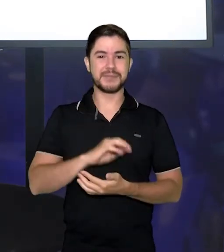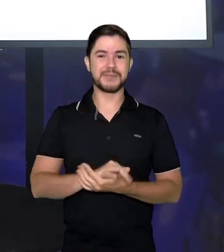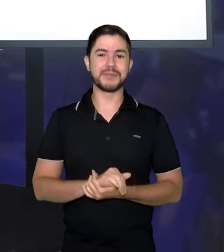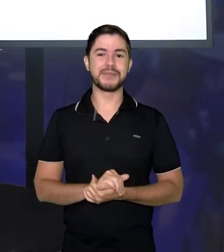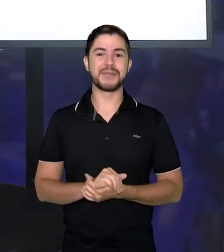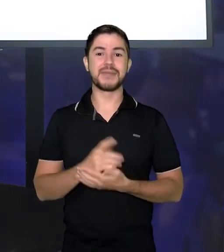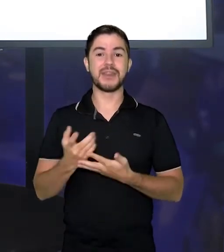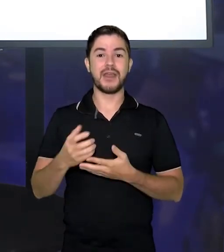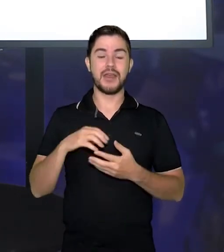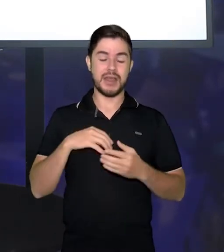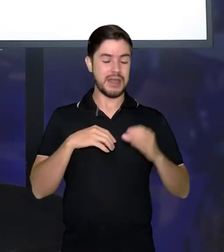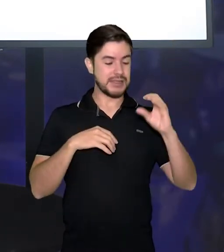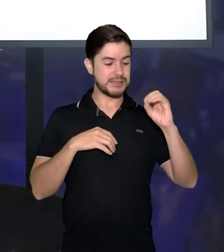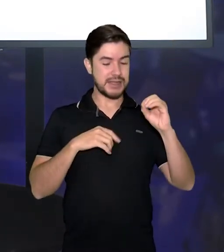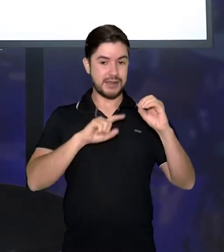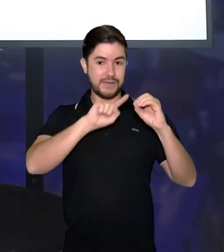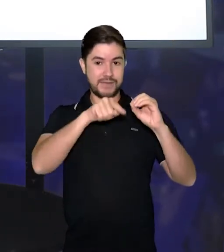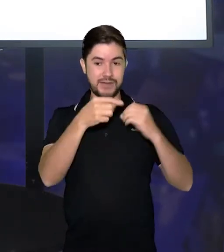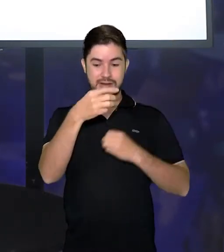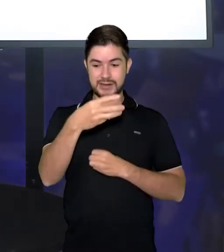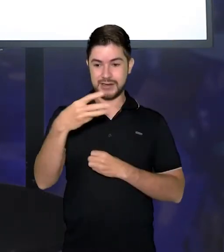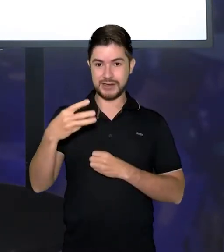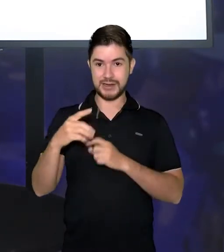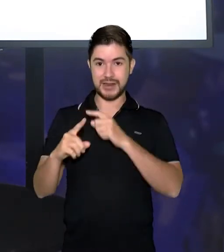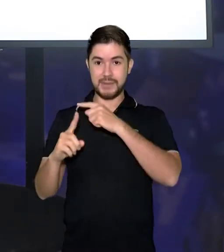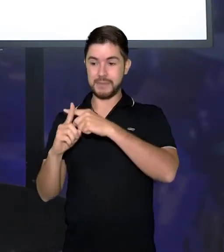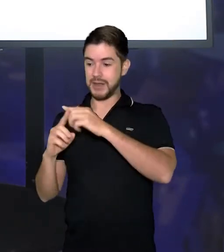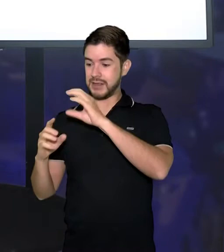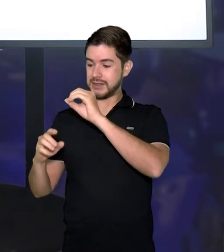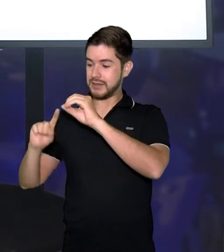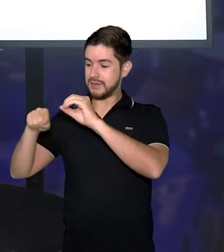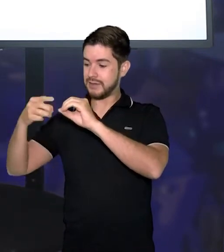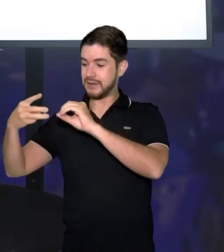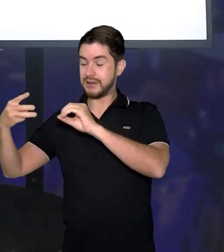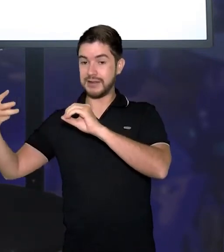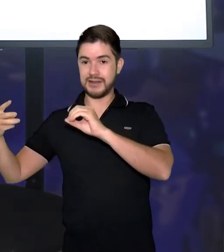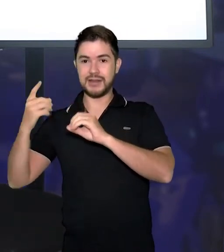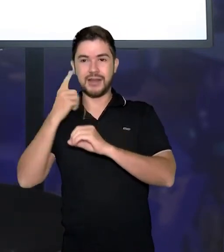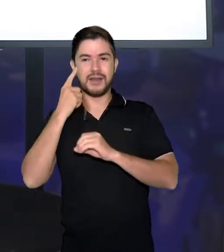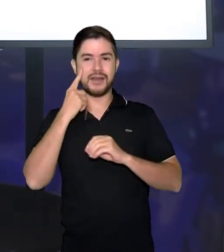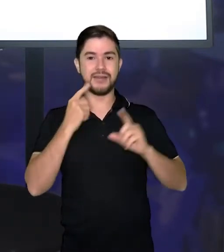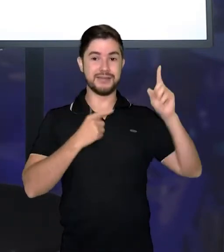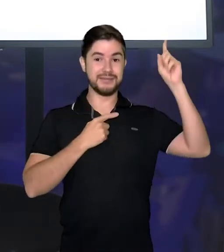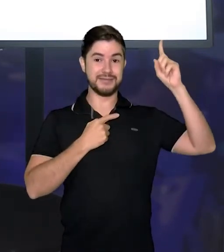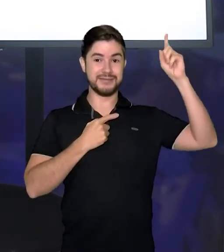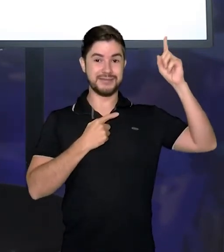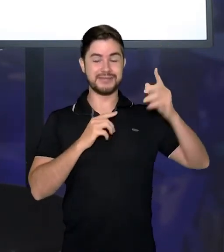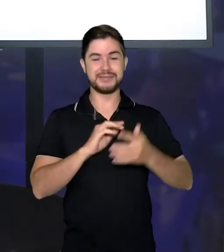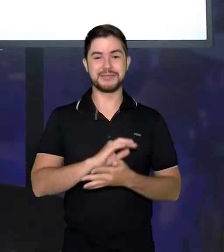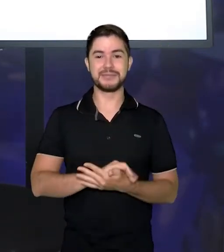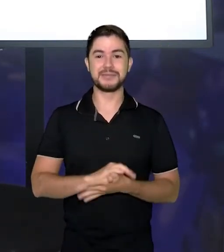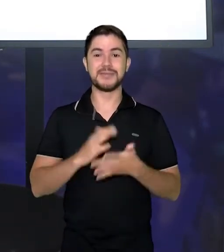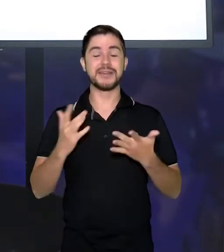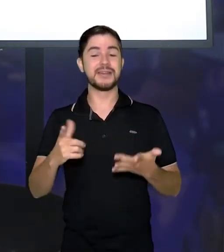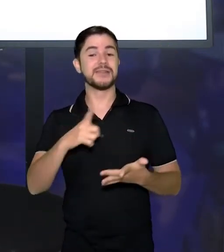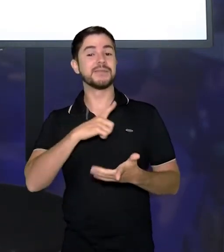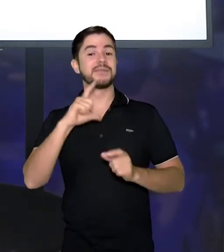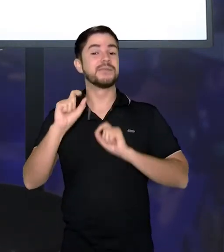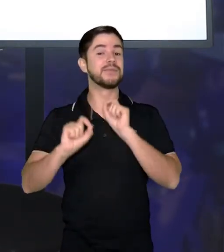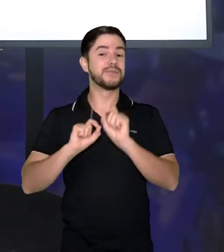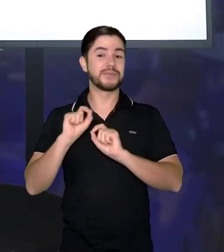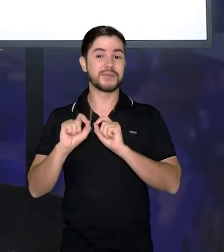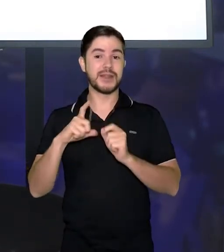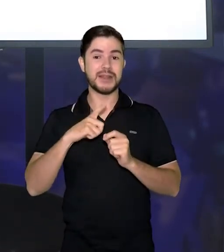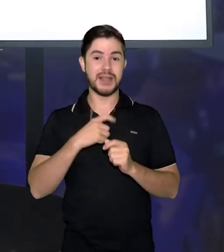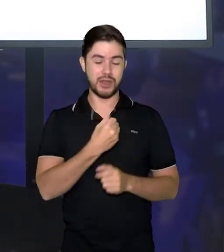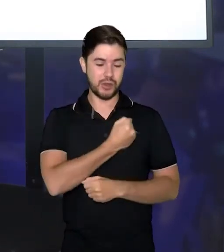0,33 com 0,33. Olha aqui, essa parte é igual a essa. Então, eu vou